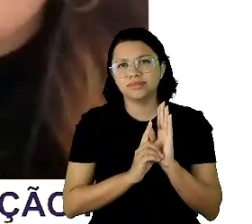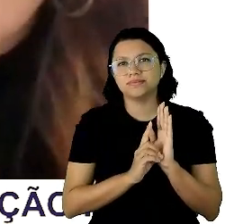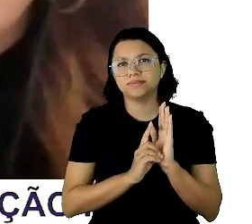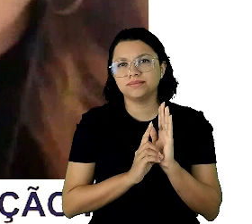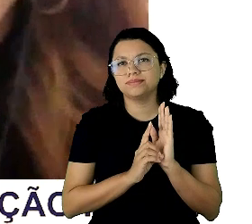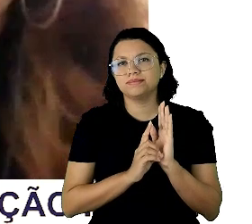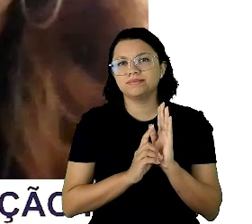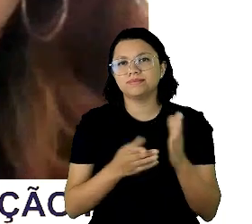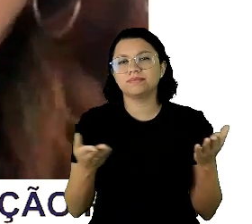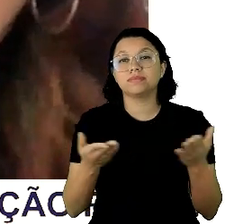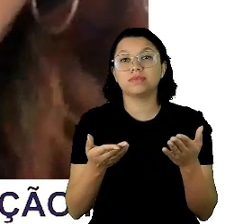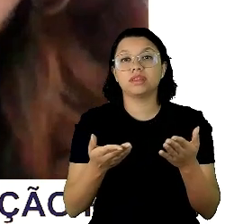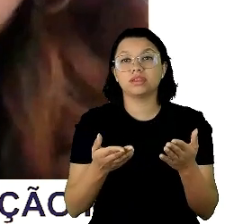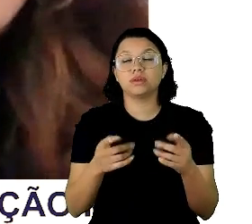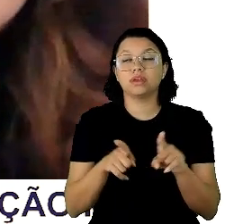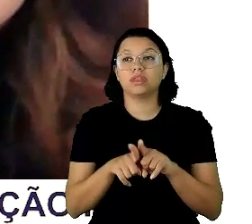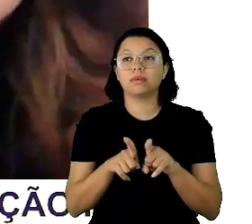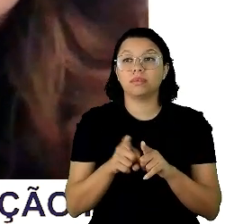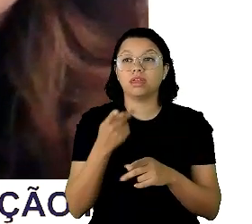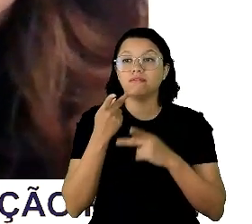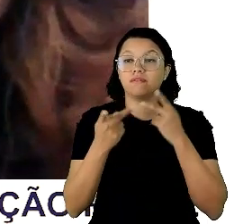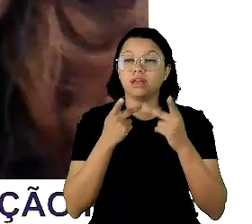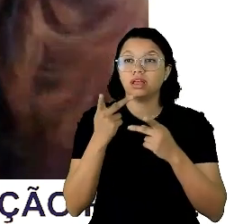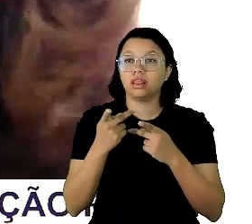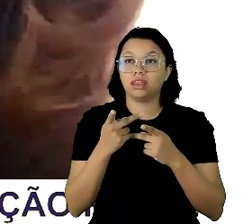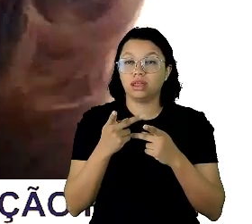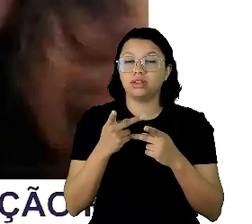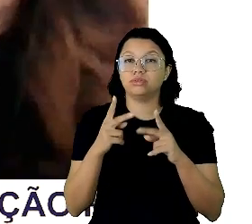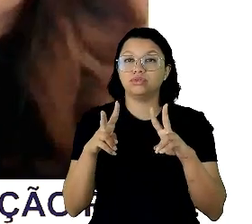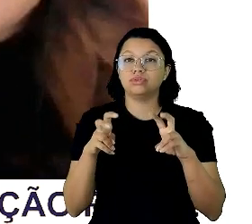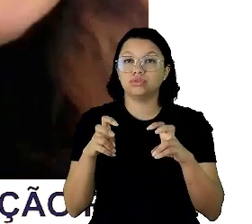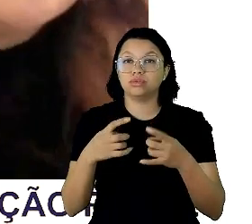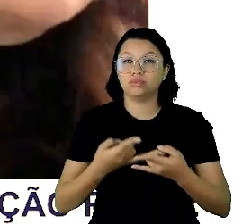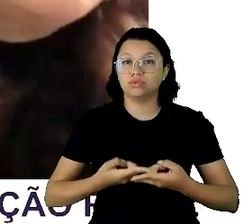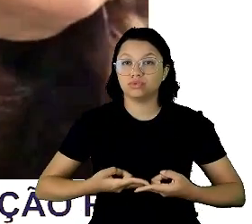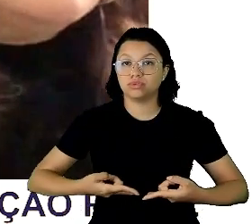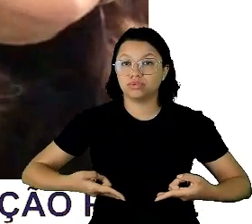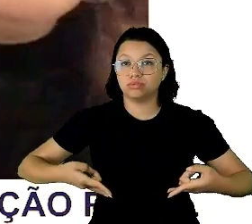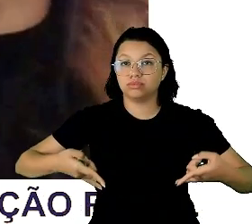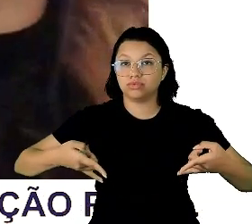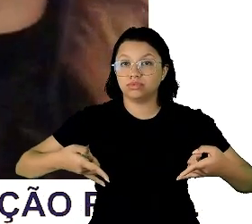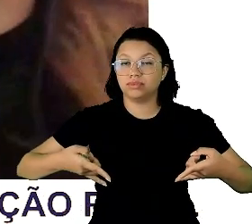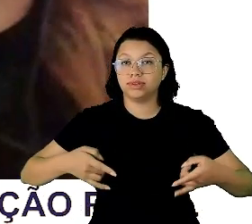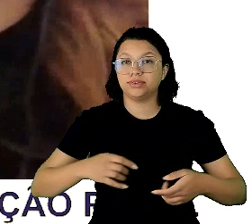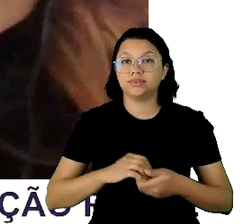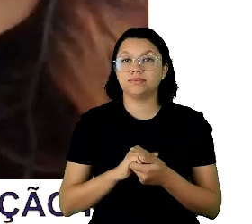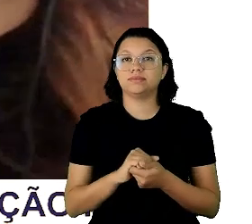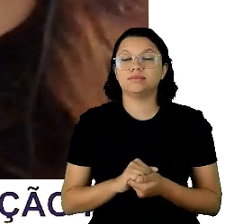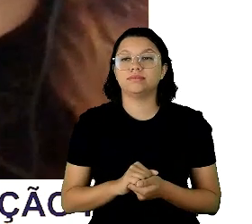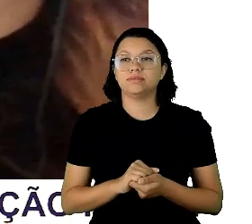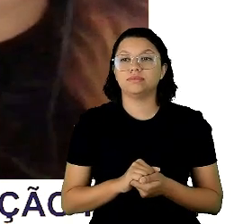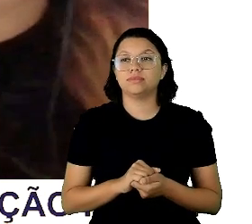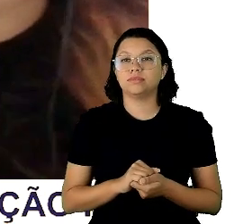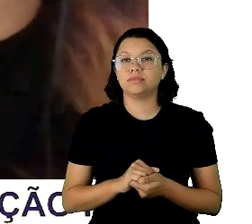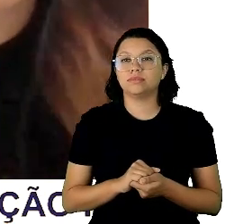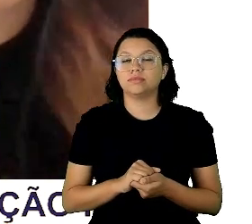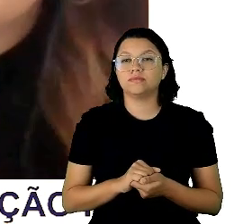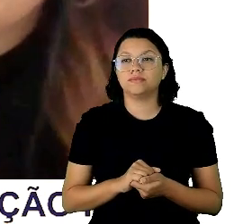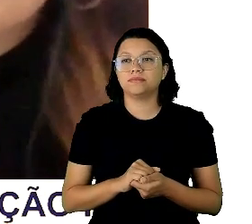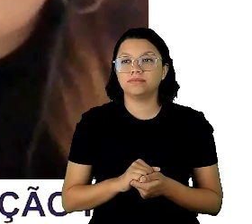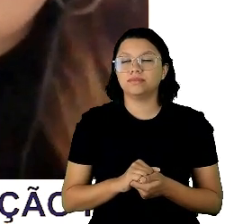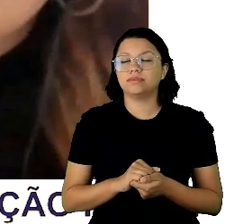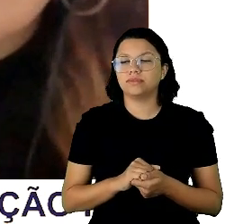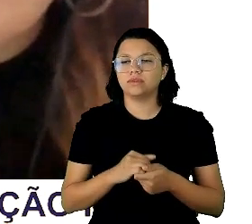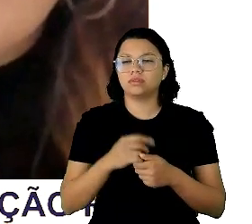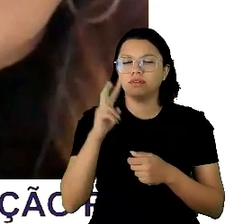Quando agora veio também essa polêmica da questão dos absorventes, né, do veto dos absorventes e tal, aí eu até estava vendo uma discussão